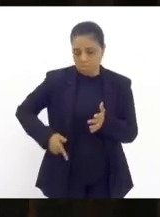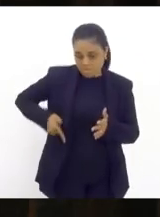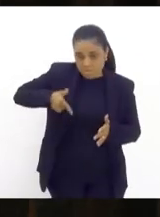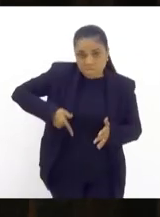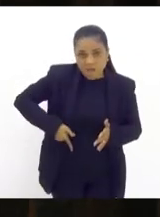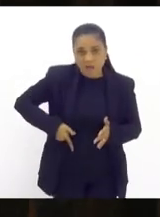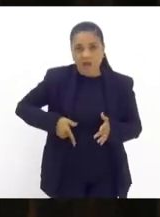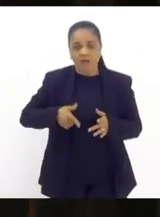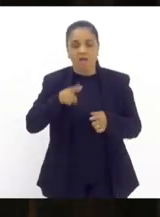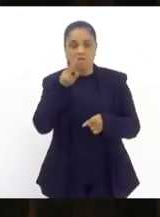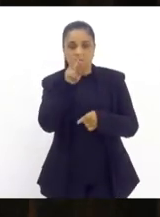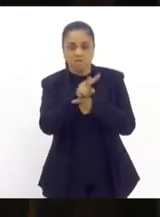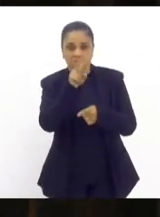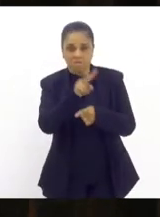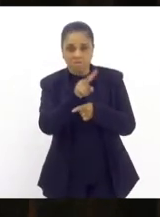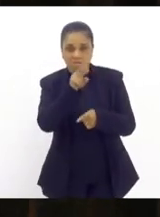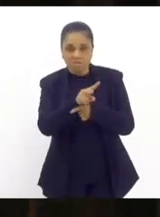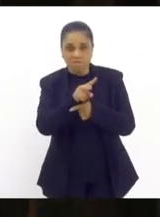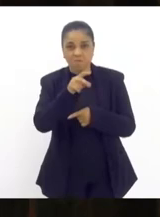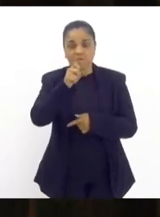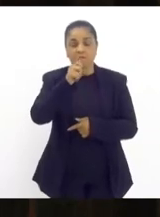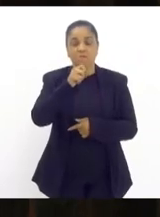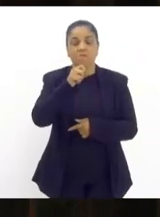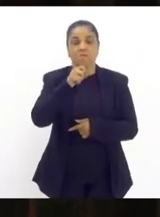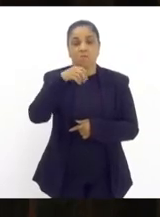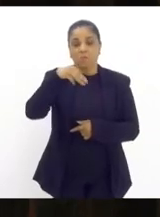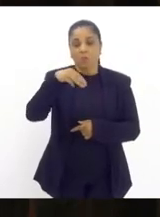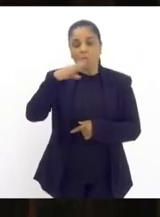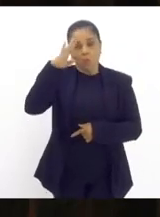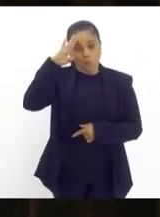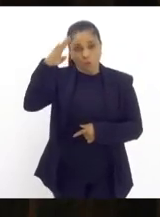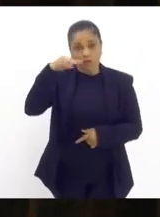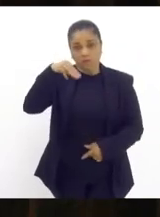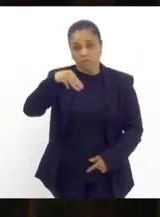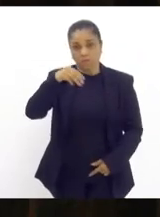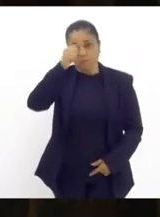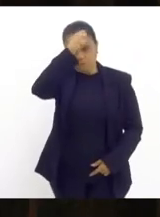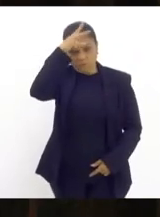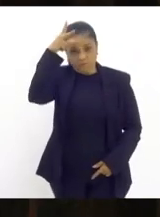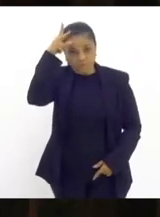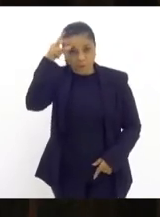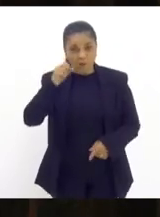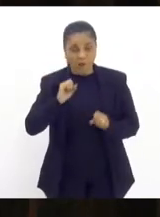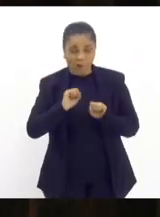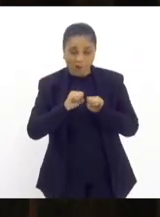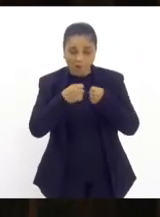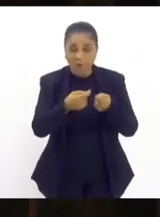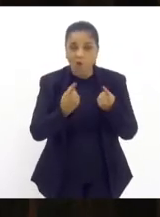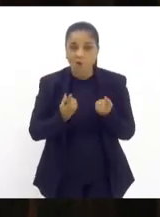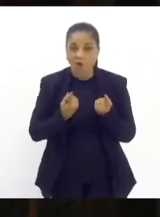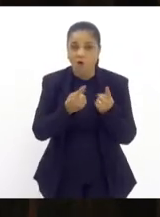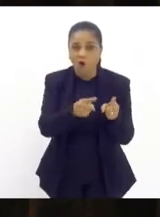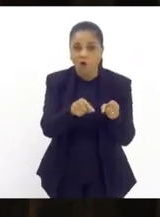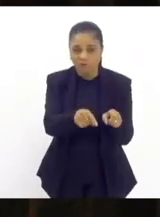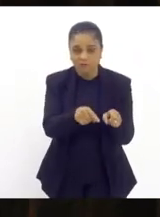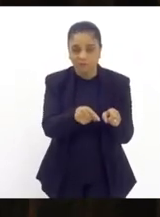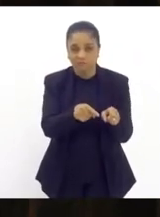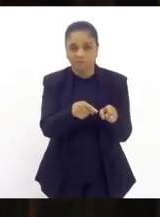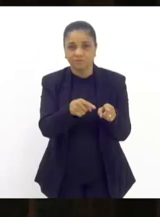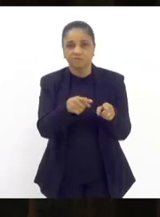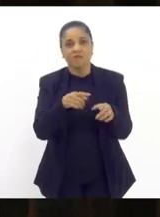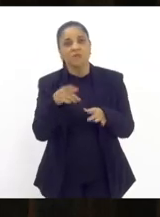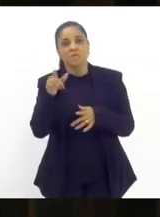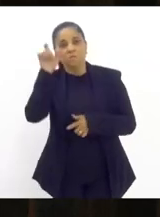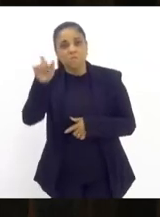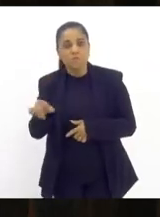colocar os guardas municipais nas escolas para poder combater a violência vamos ver policiais reformados que